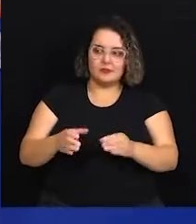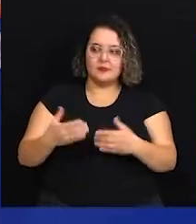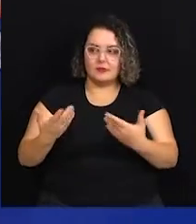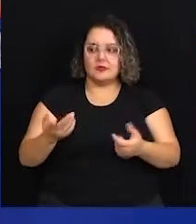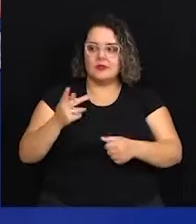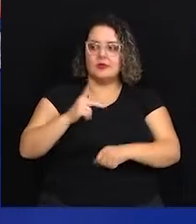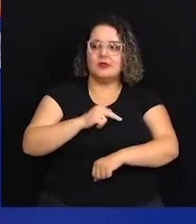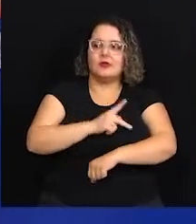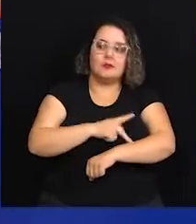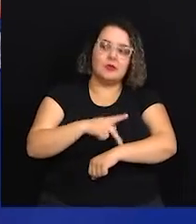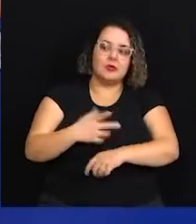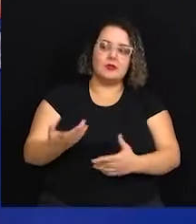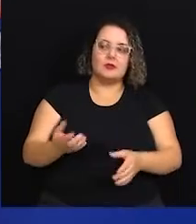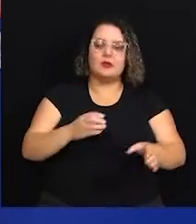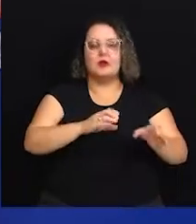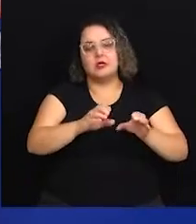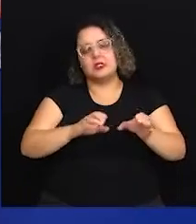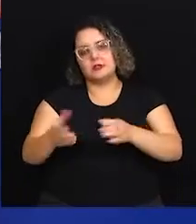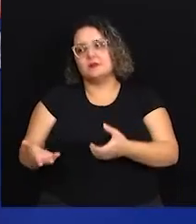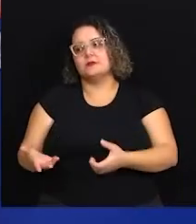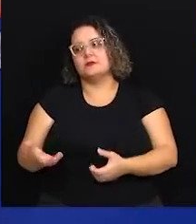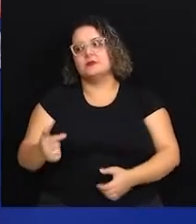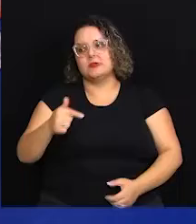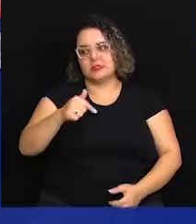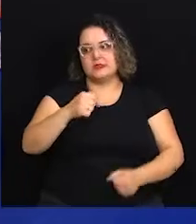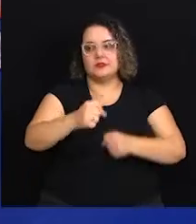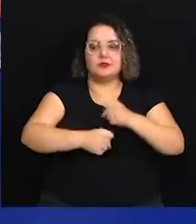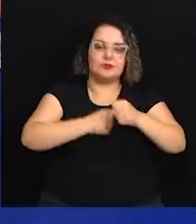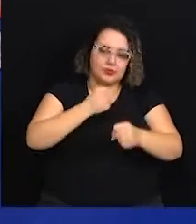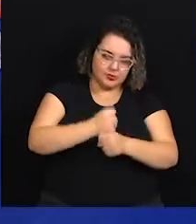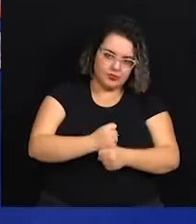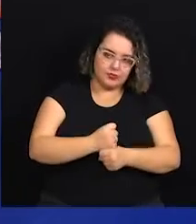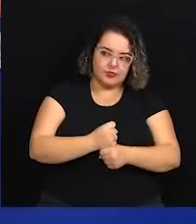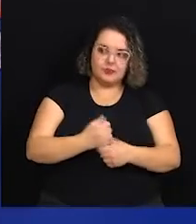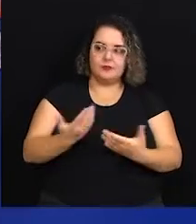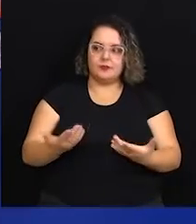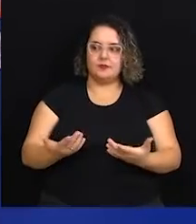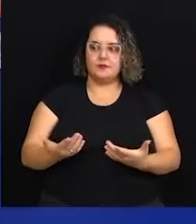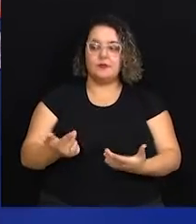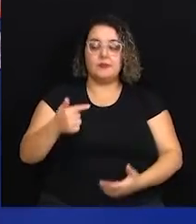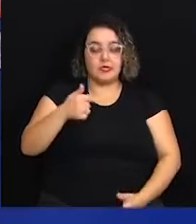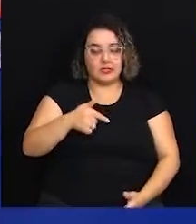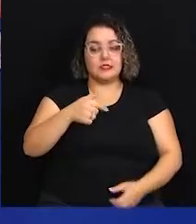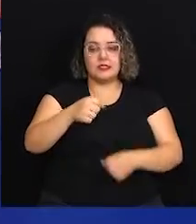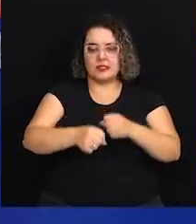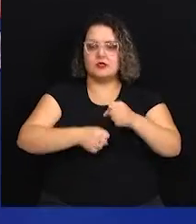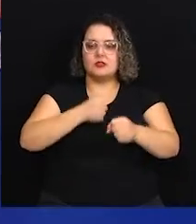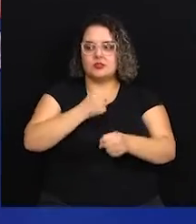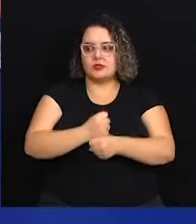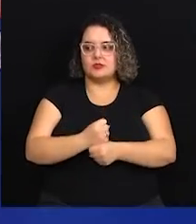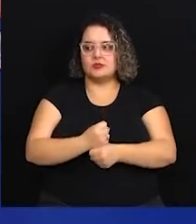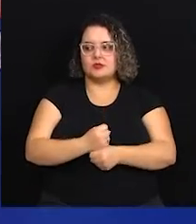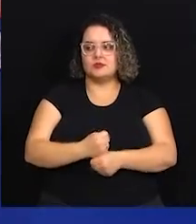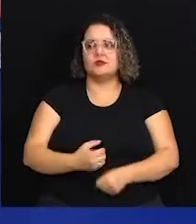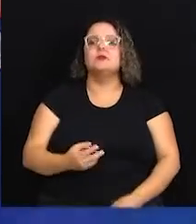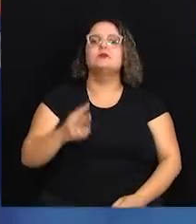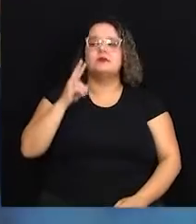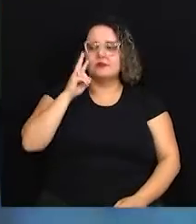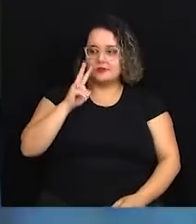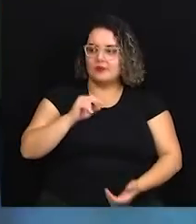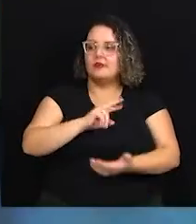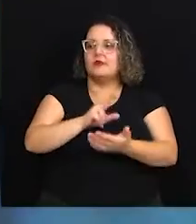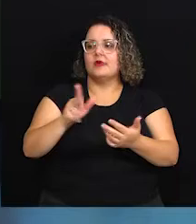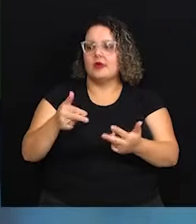coordenação pedagógica, né? Então, na coordenação hoje aqui há 7 anos. Dentro desses 7 anos, a gente já viveu bastante coisa,